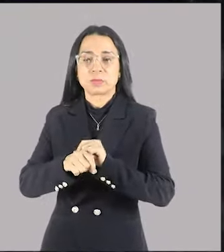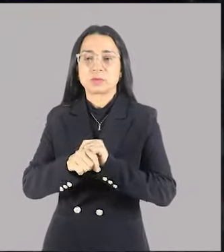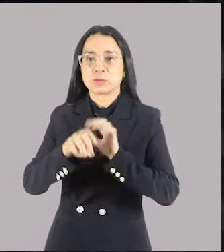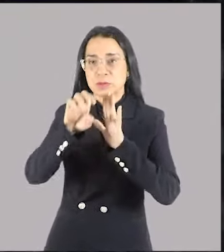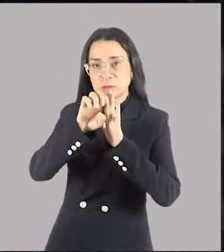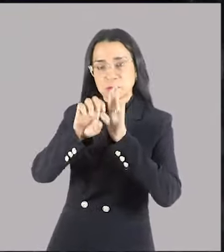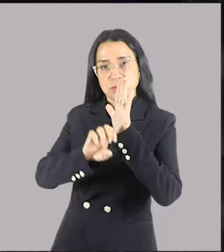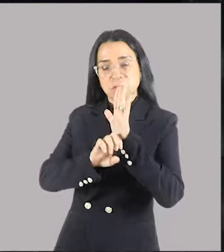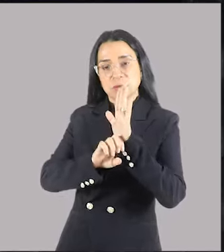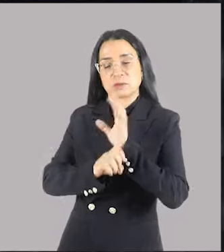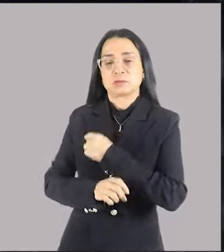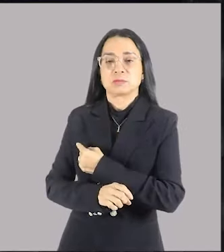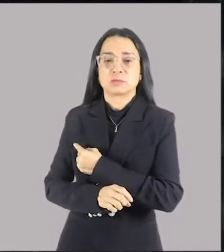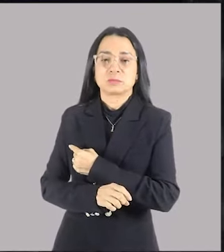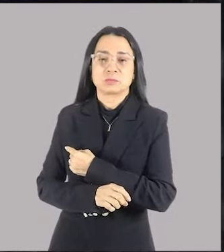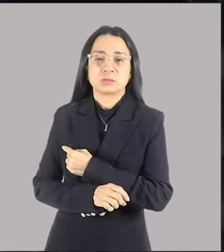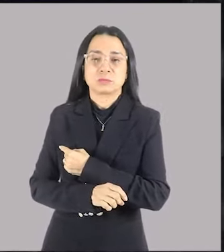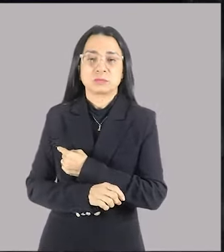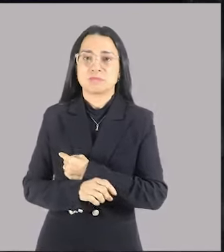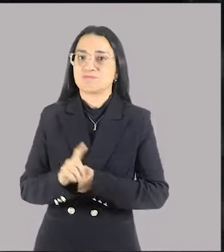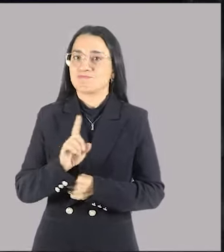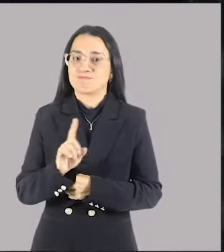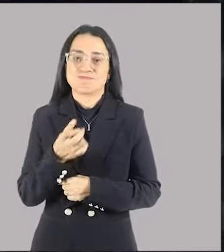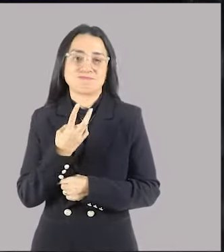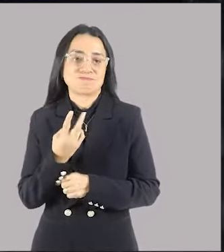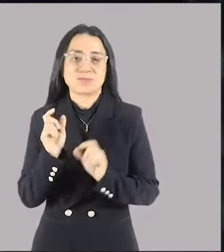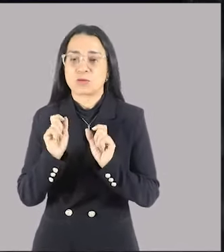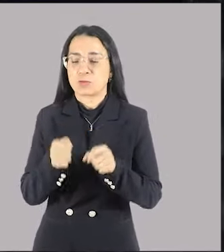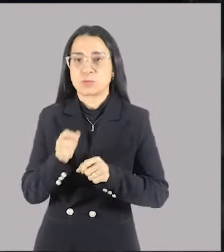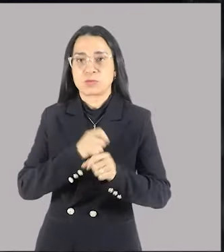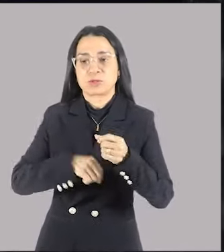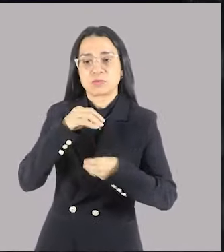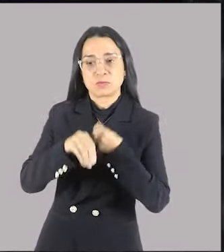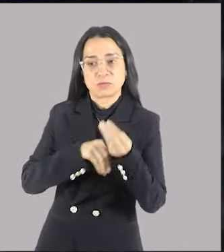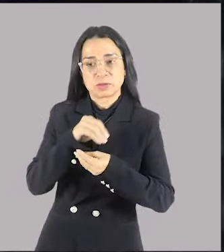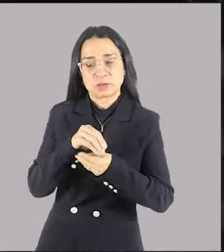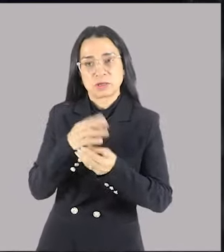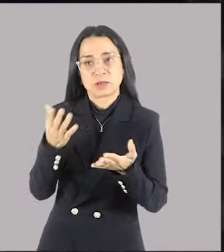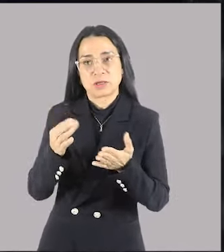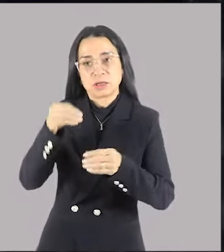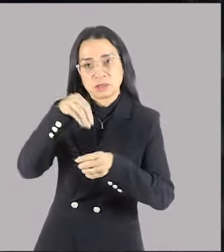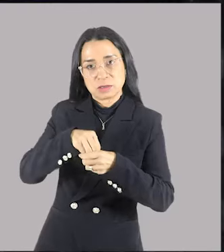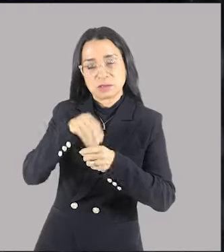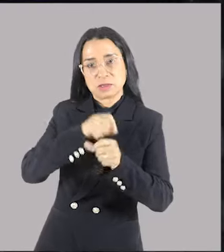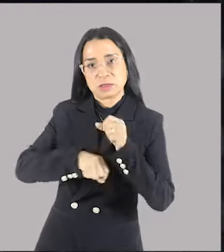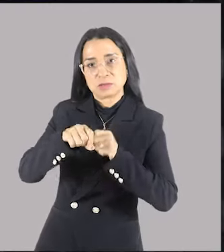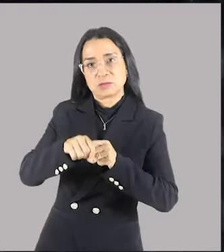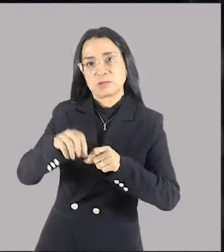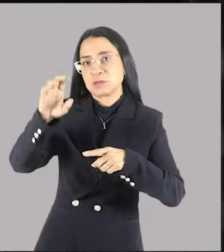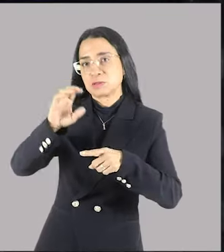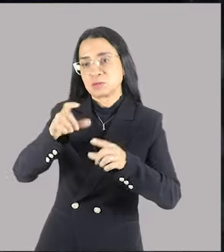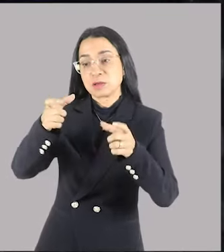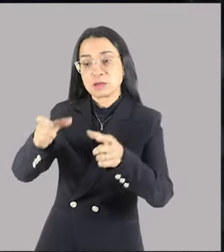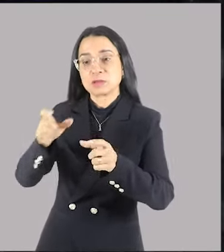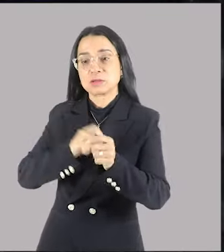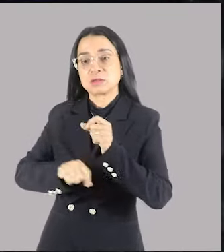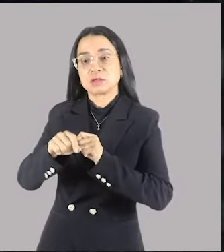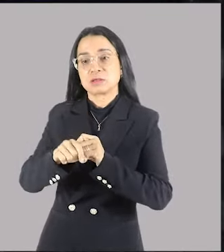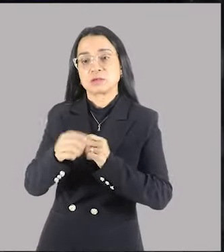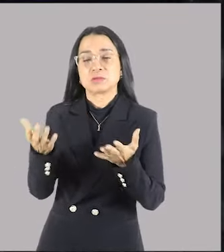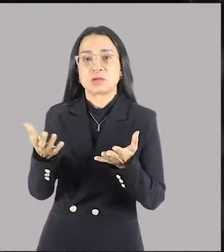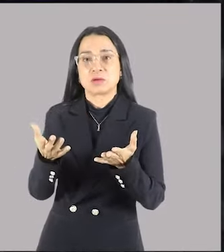estatutários não é possível mesclar portanto dentro de uma mesma entidade servidores estatutários e servidores